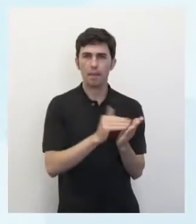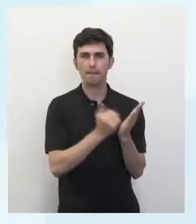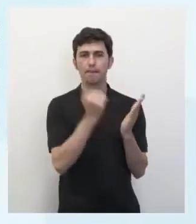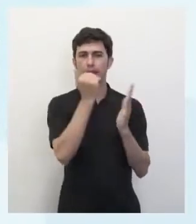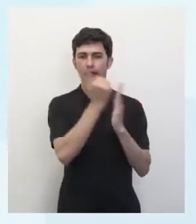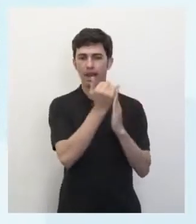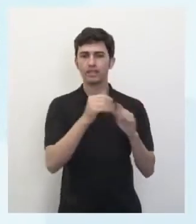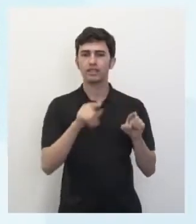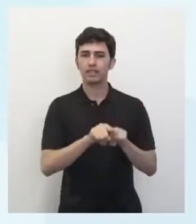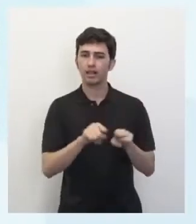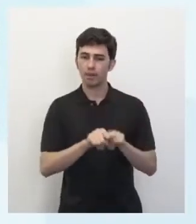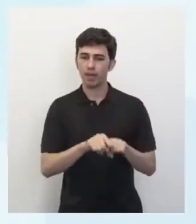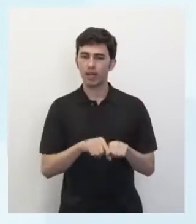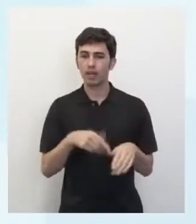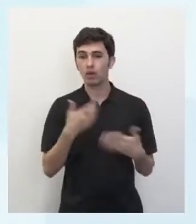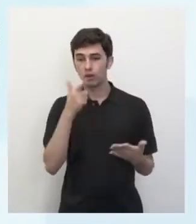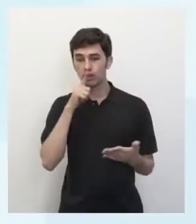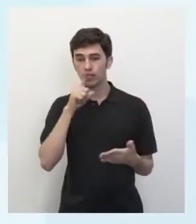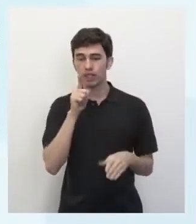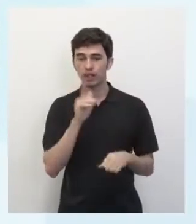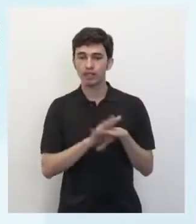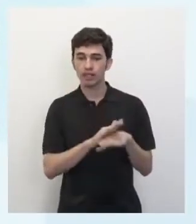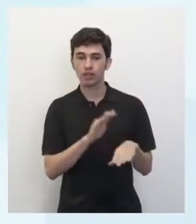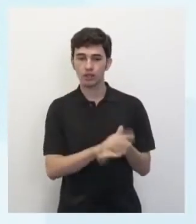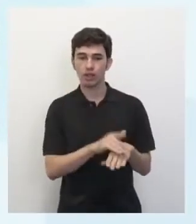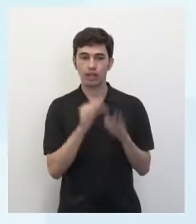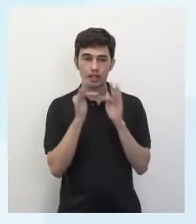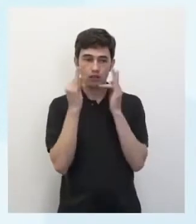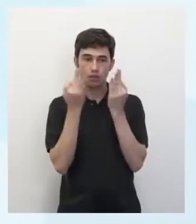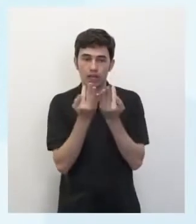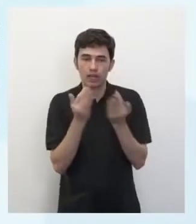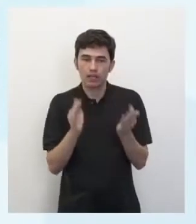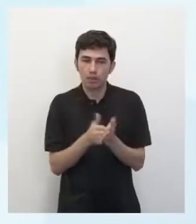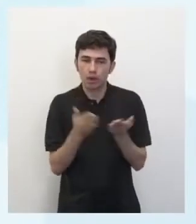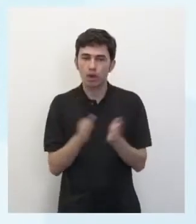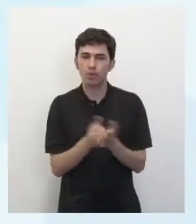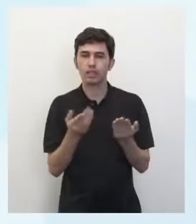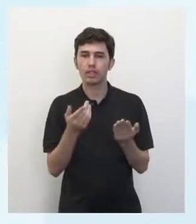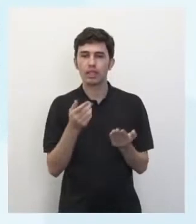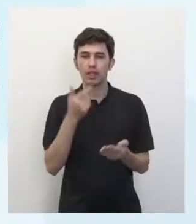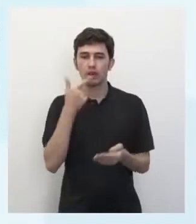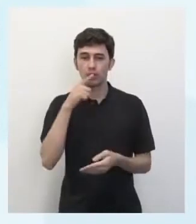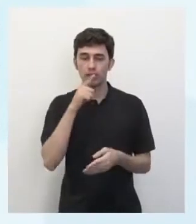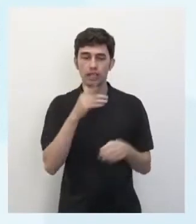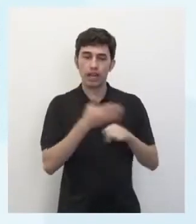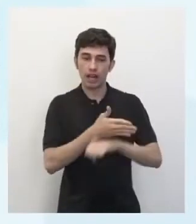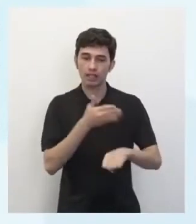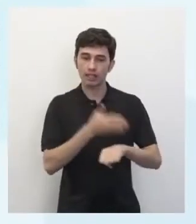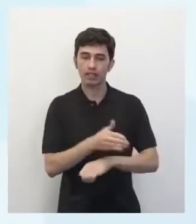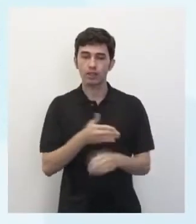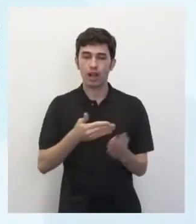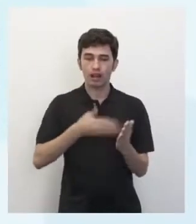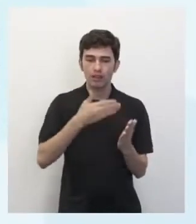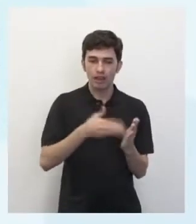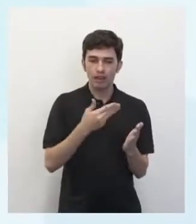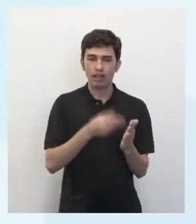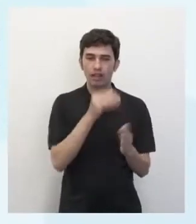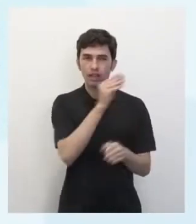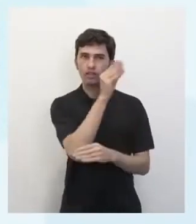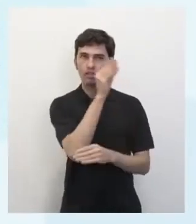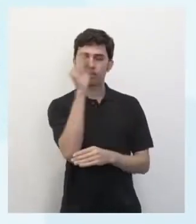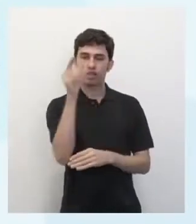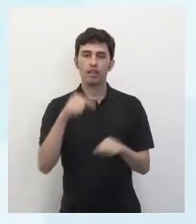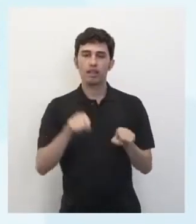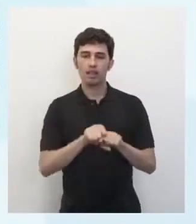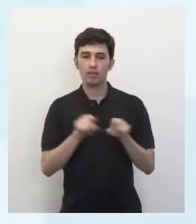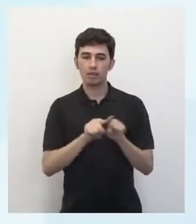livrarias e papelarias, distando um pouco do padrão consumista atual, a fim de que o Brasil garanta um futuro com